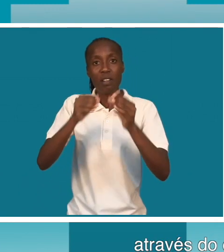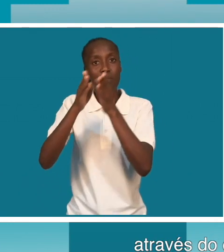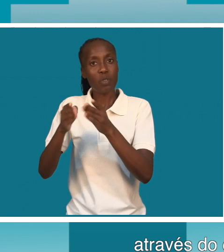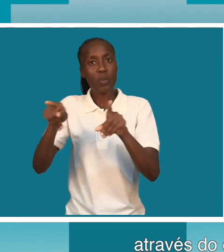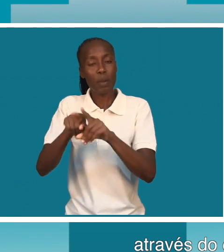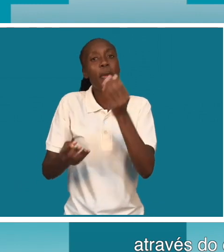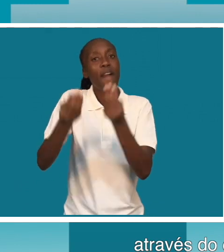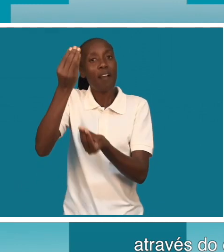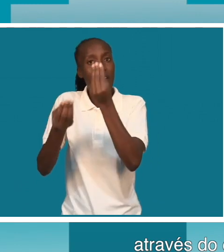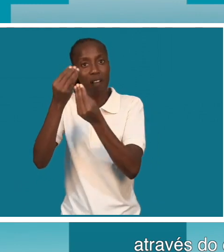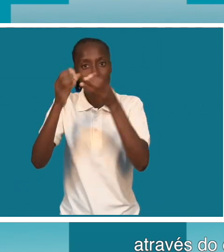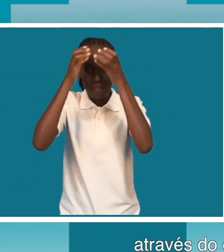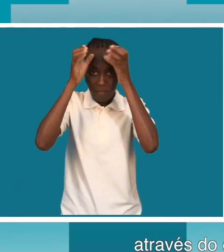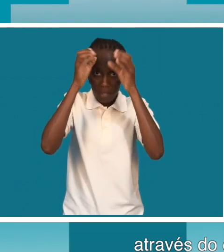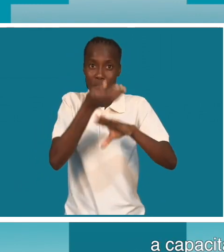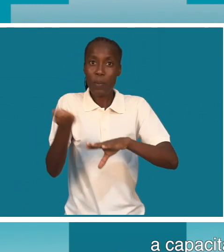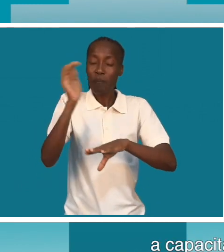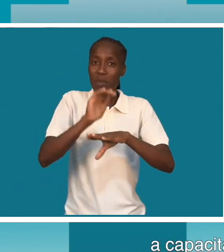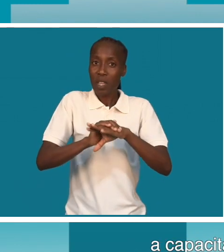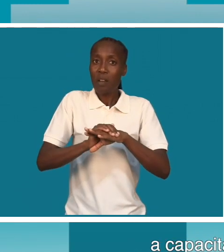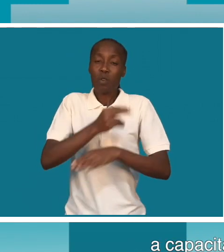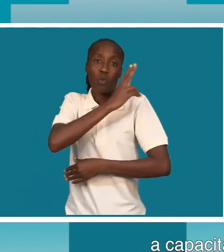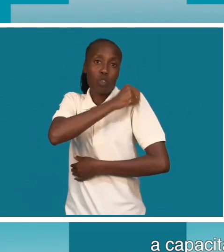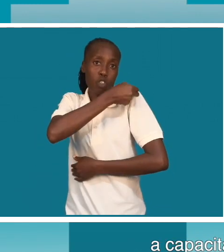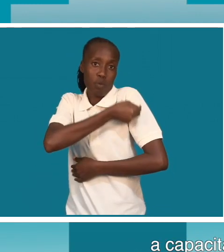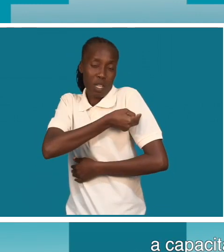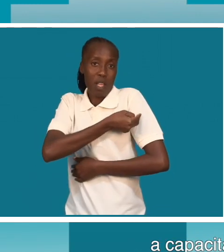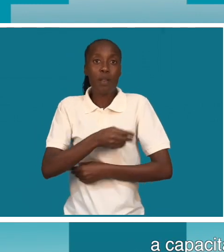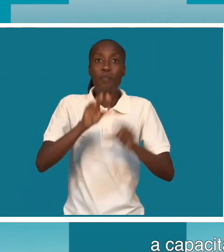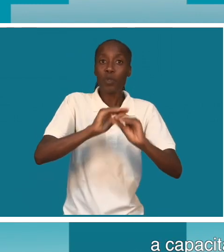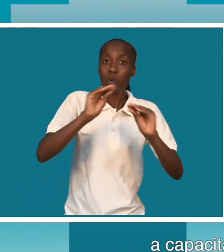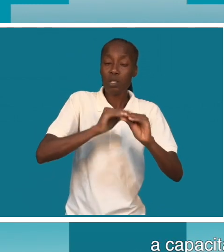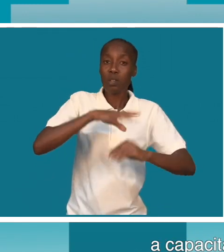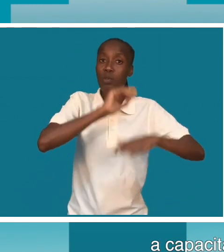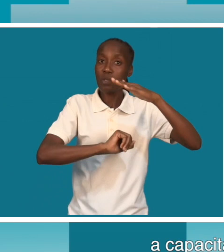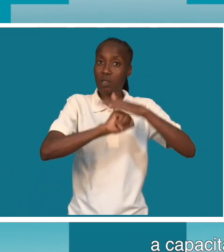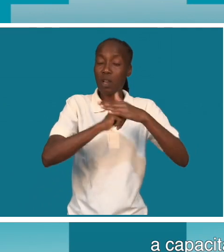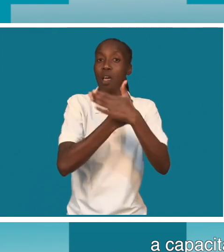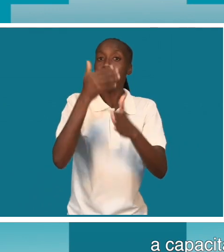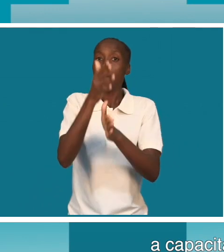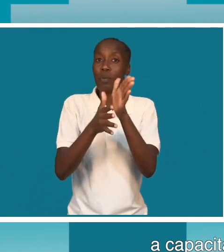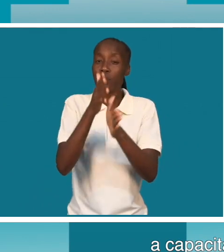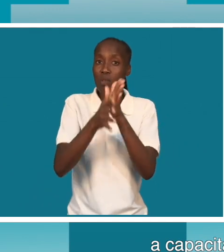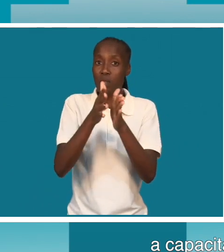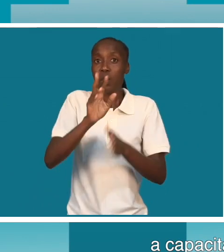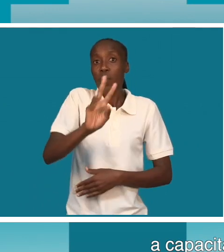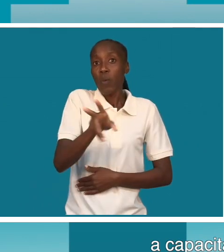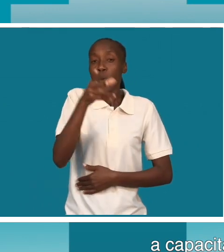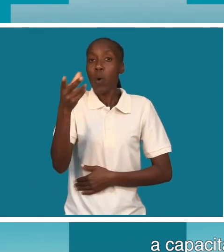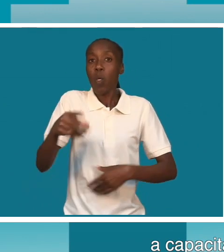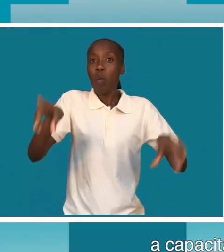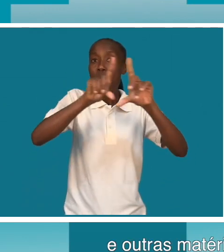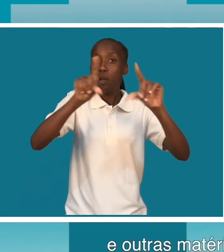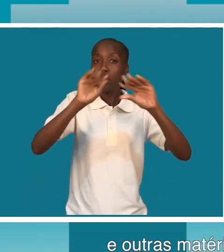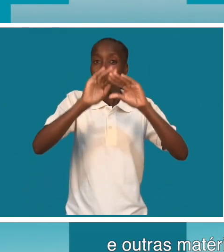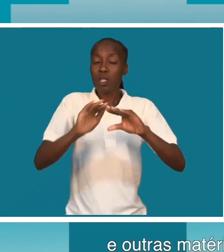e educação de adultos. A capacitação de técnicos de saúde, educação e ação social na língua de